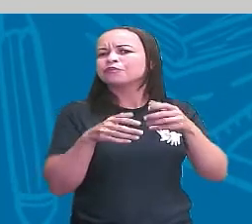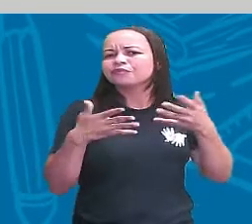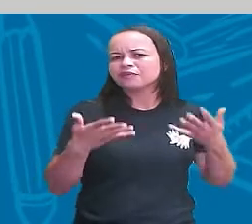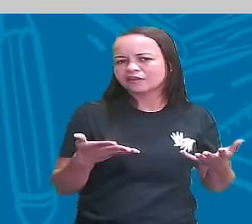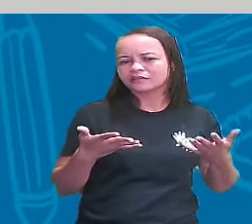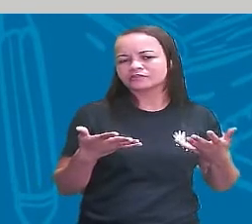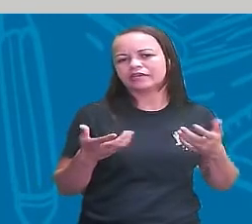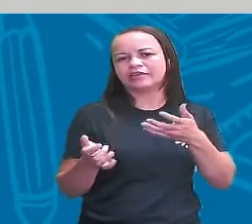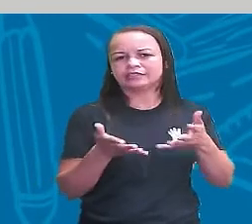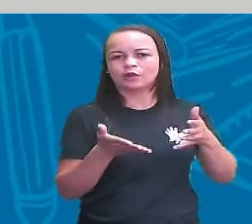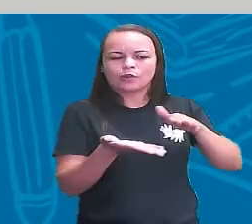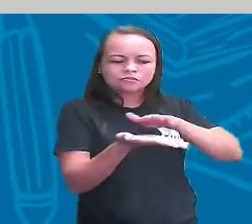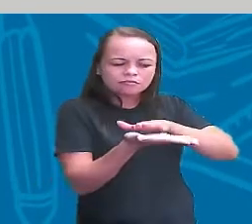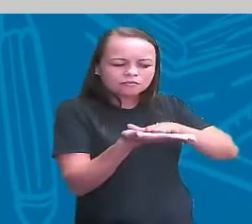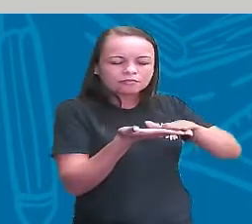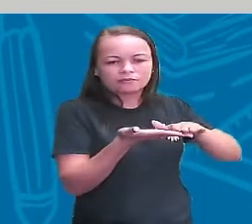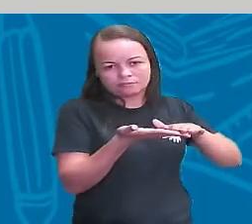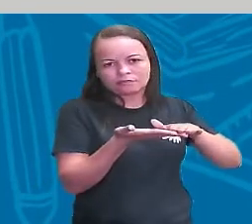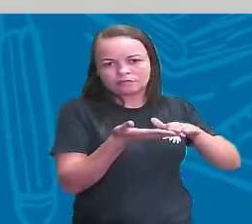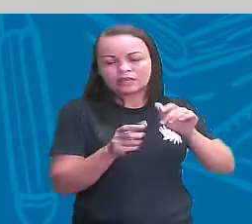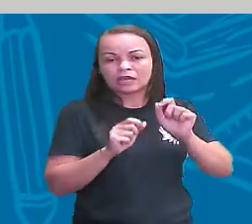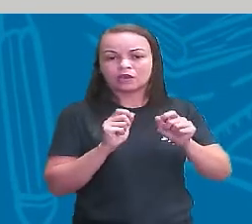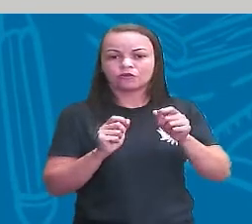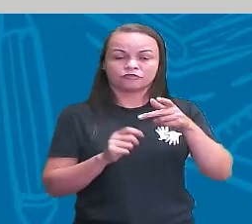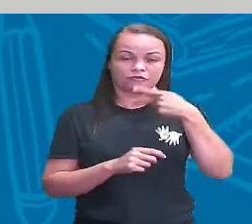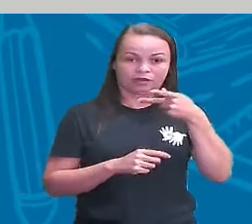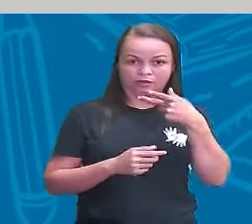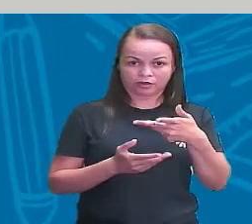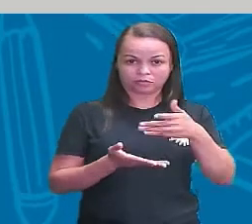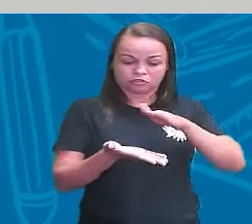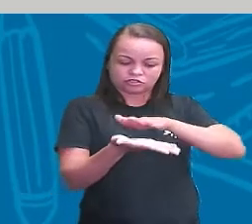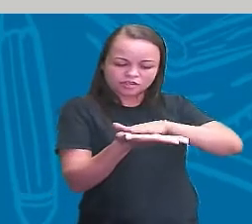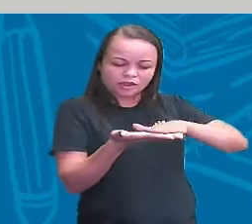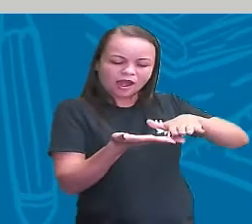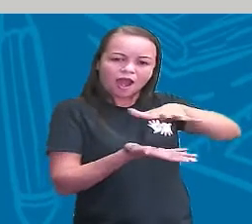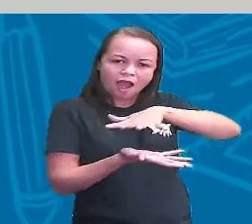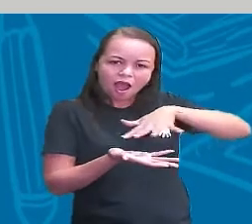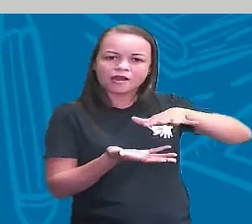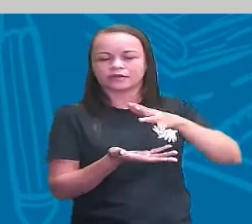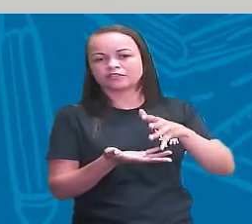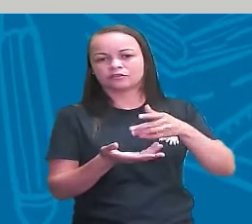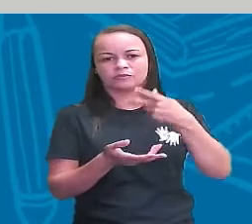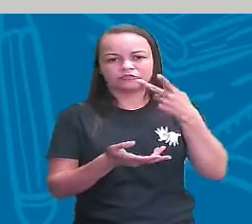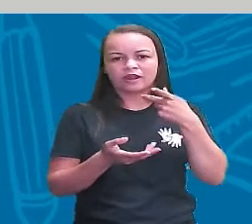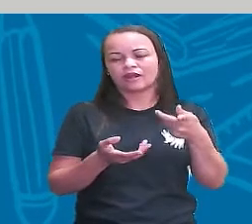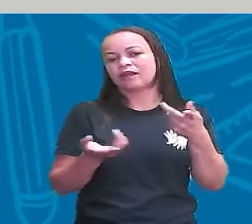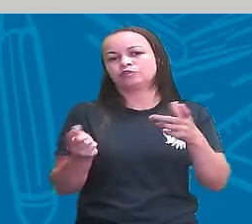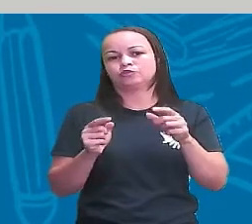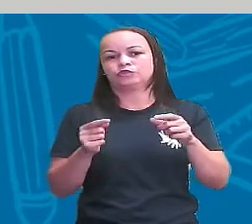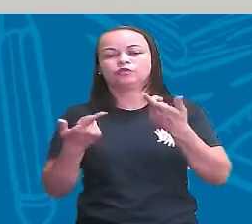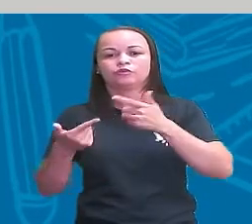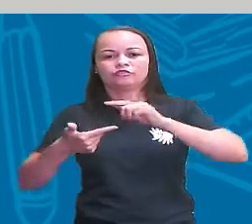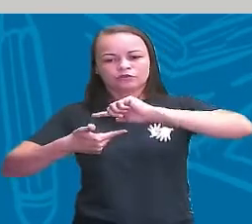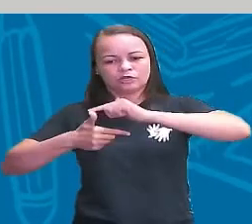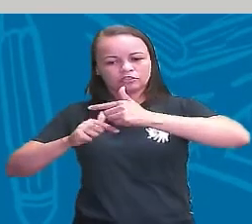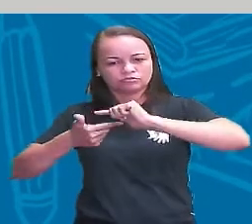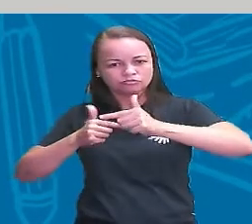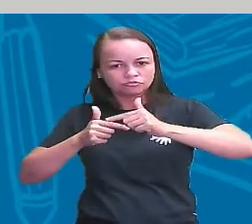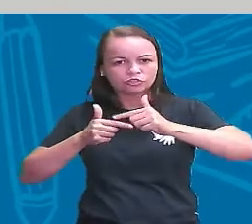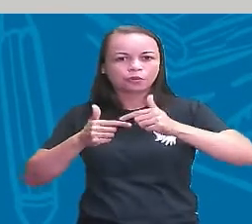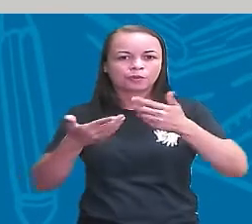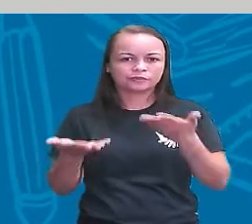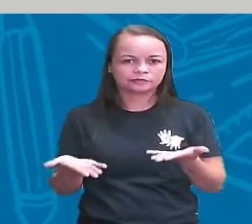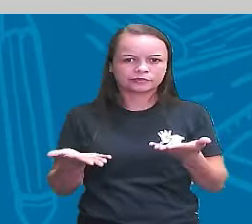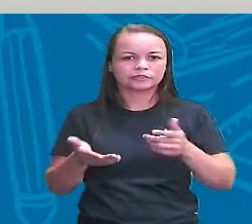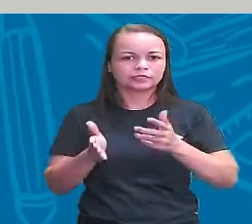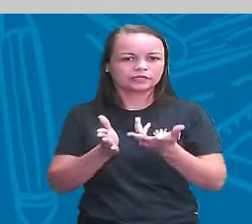uma superfície. Quando nós falamos de área, nós estamos falando de uma figura geométrica, tá?